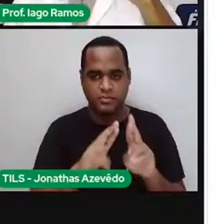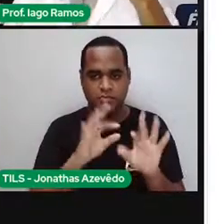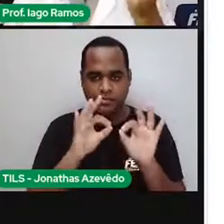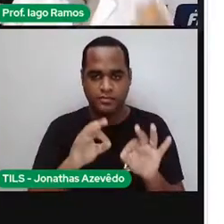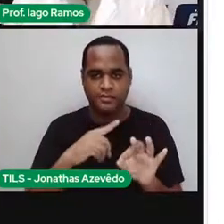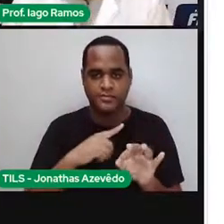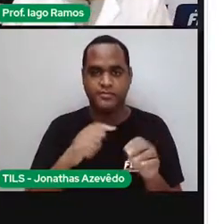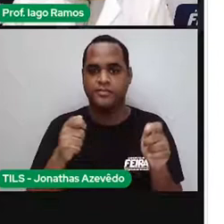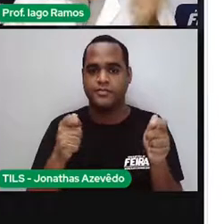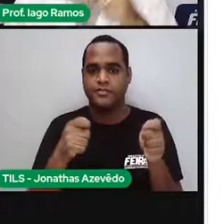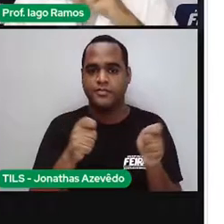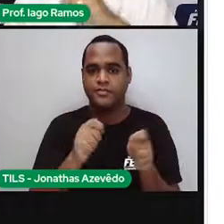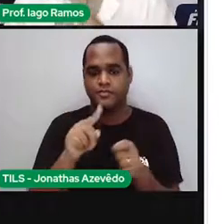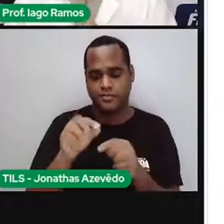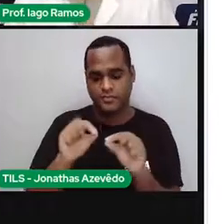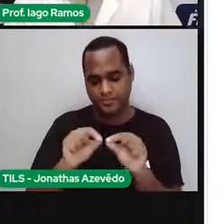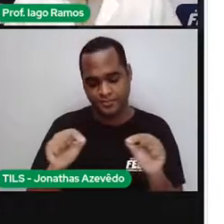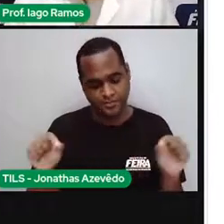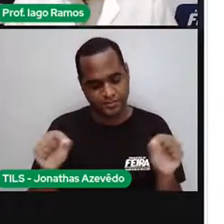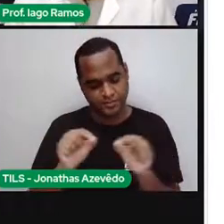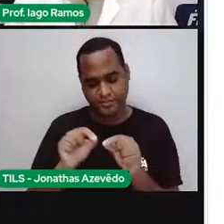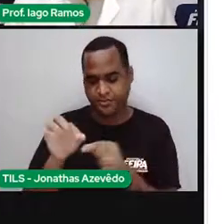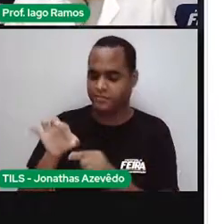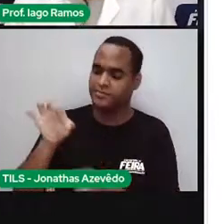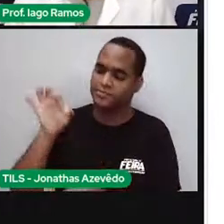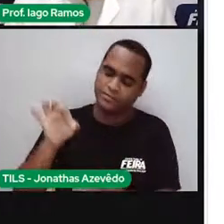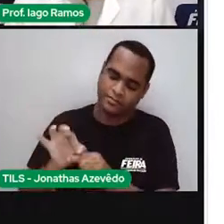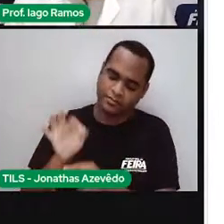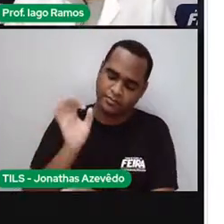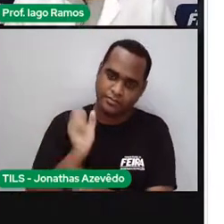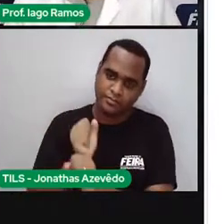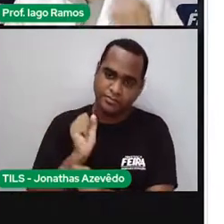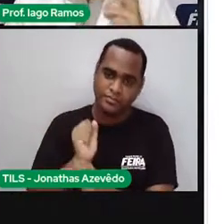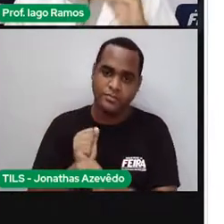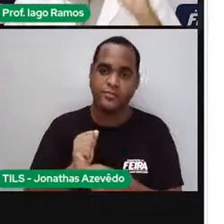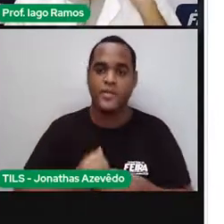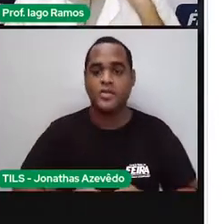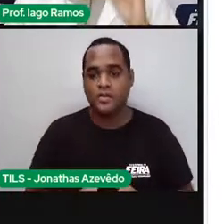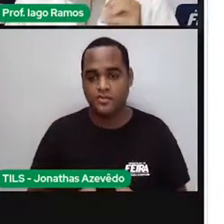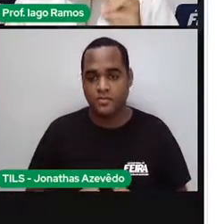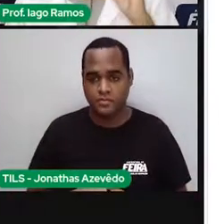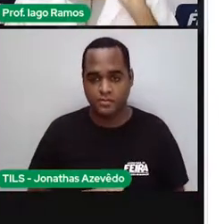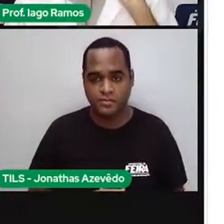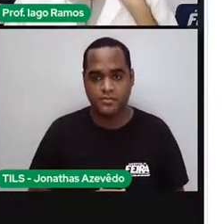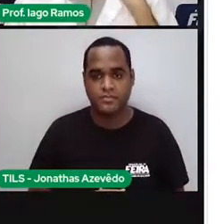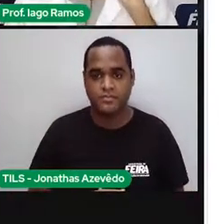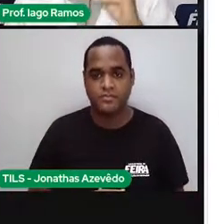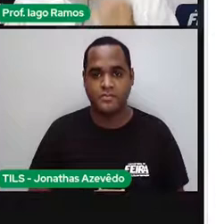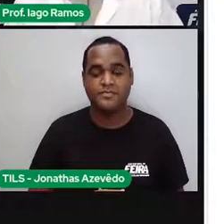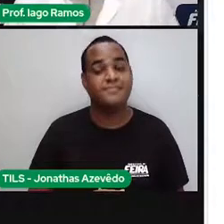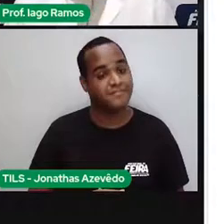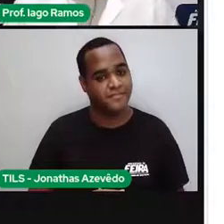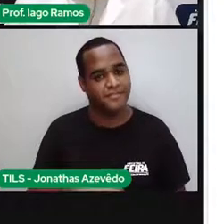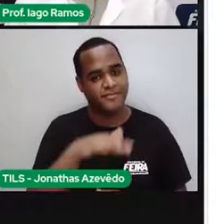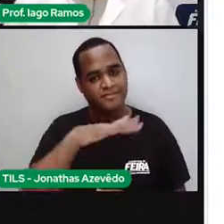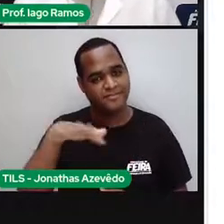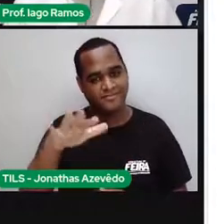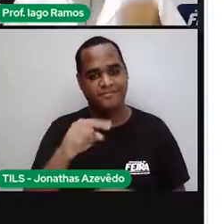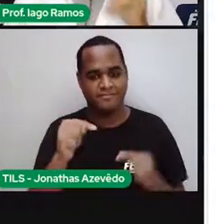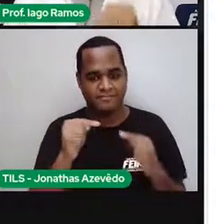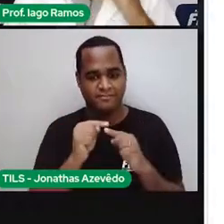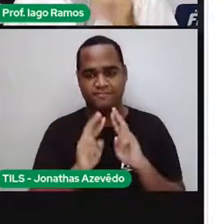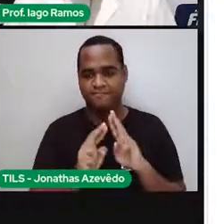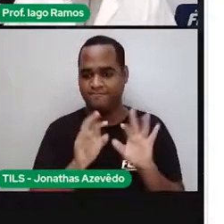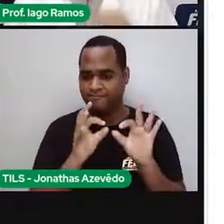do comprimento pela altura e essa é a nossa tarefa